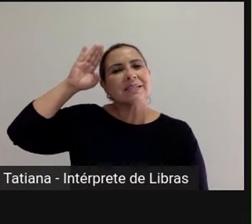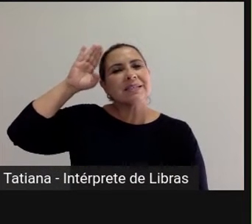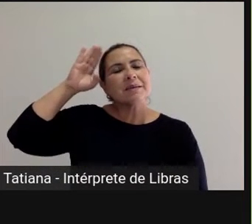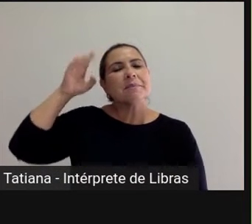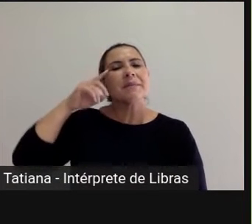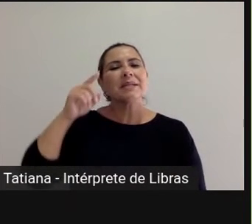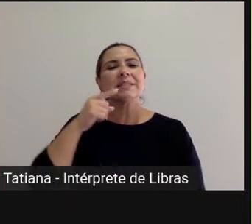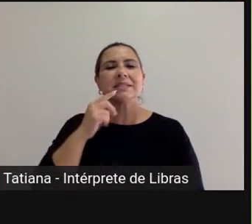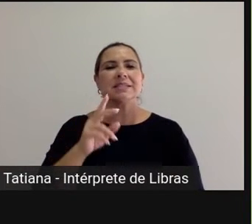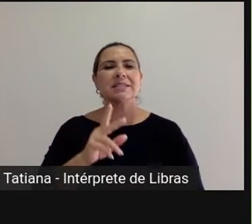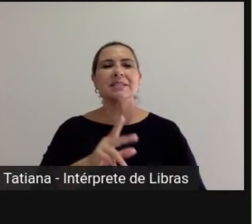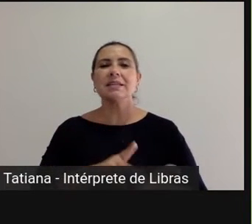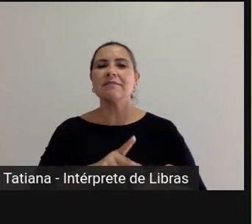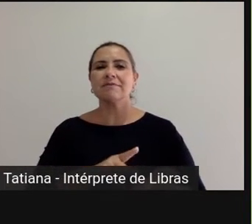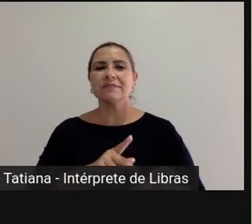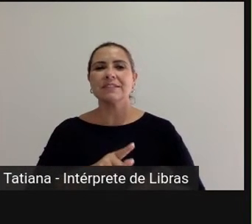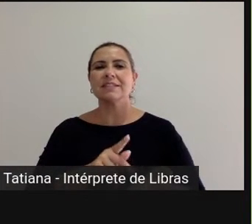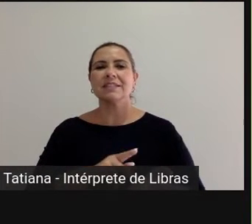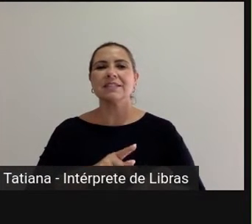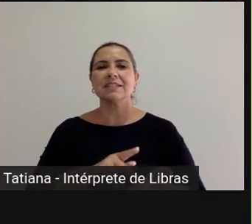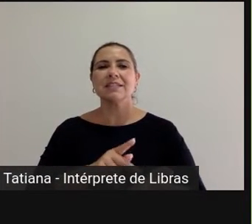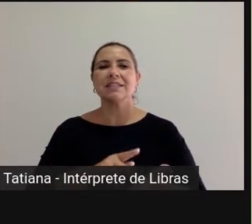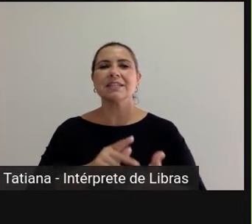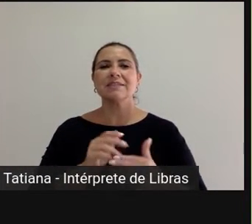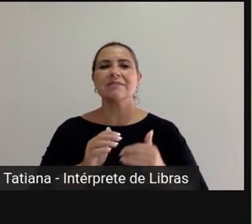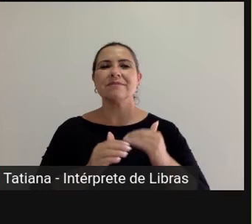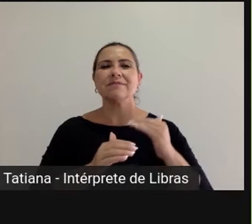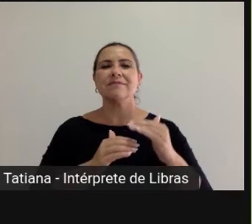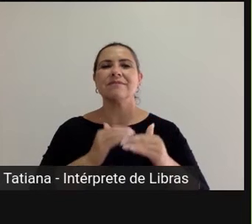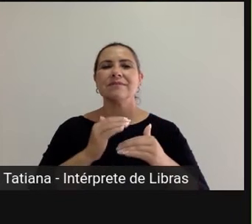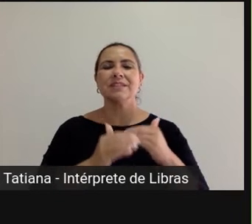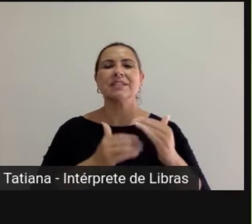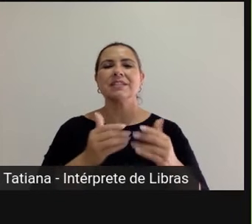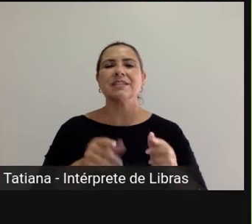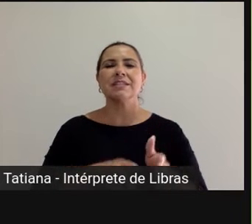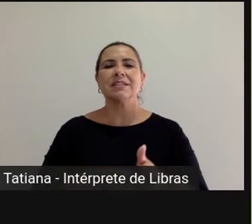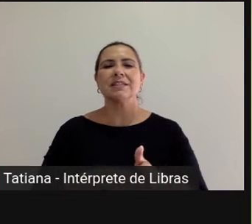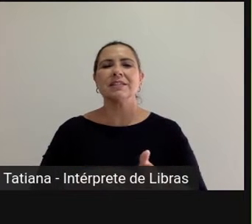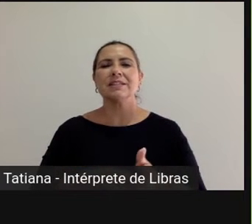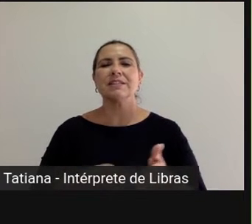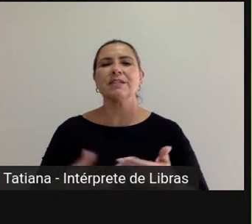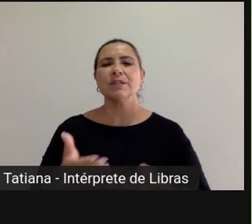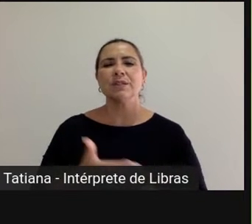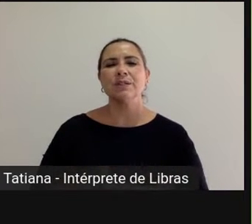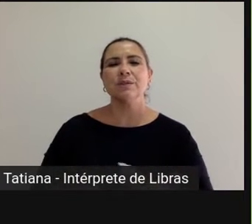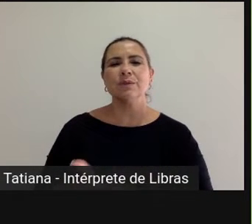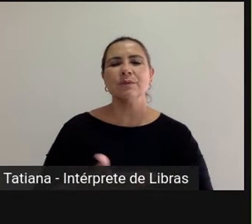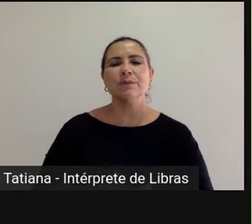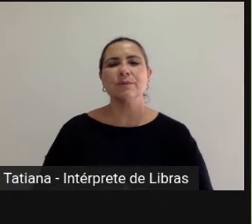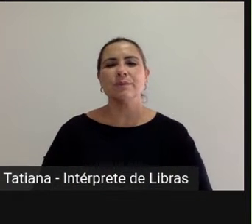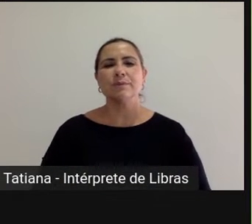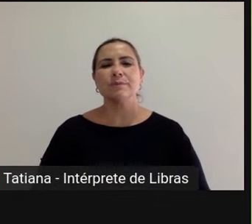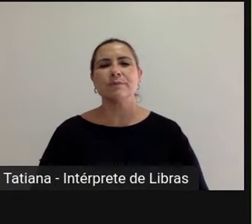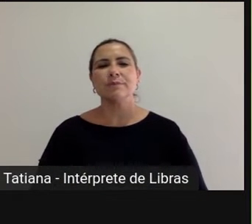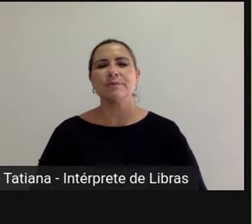na verdade, é uma construção, né, que serve a que interesses? Aí é uma discussão mais